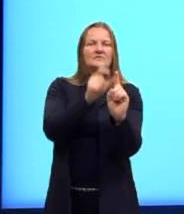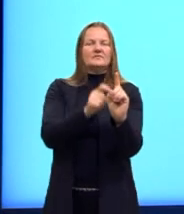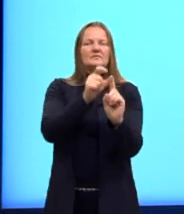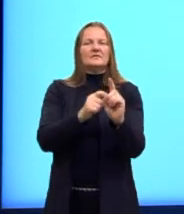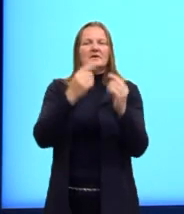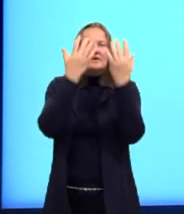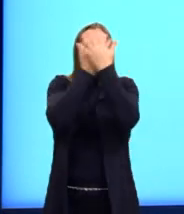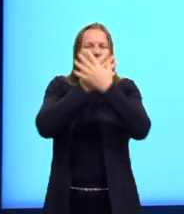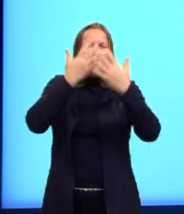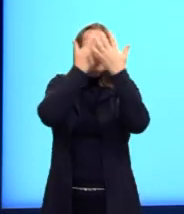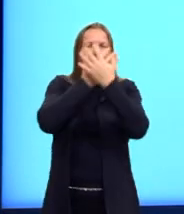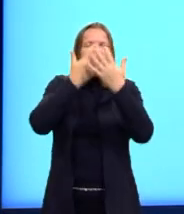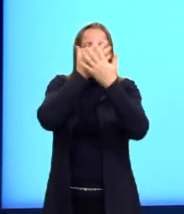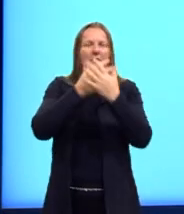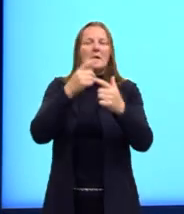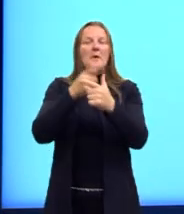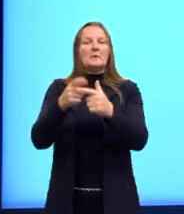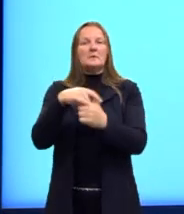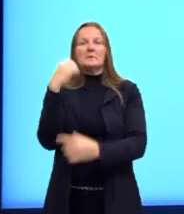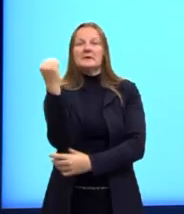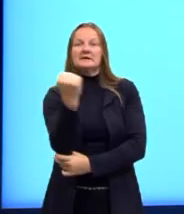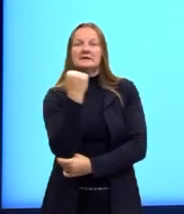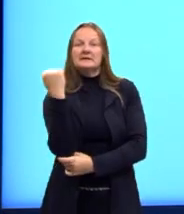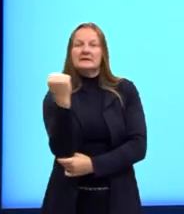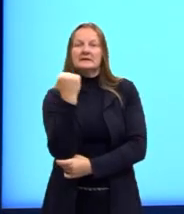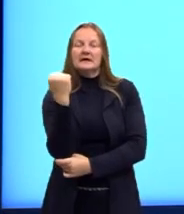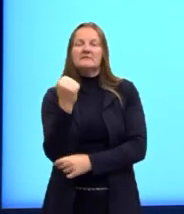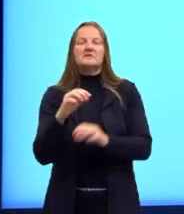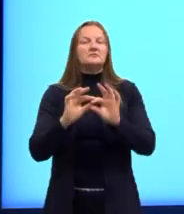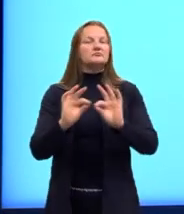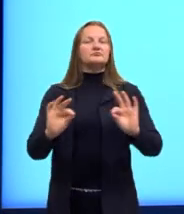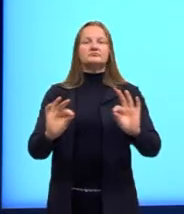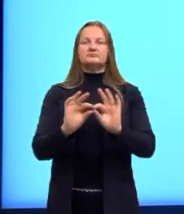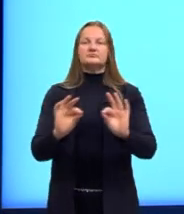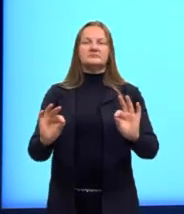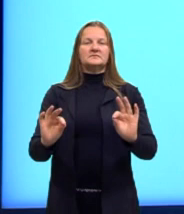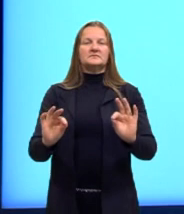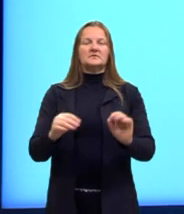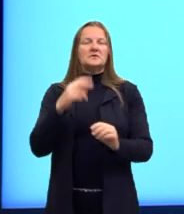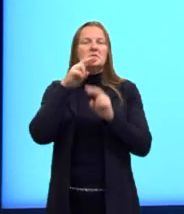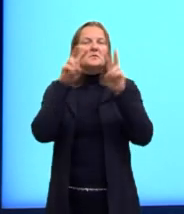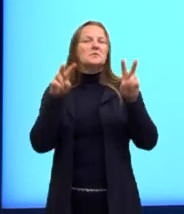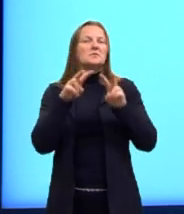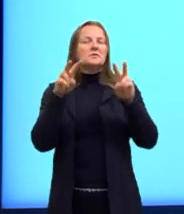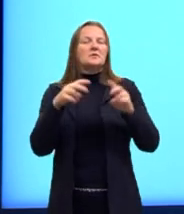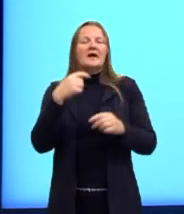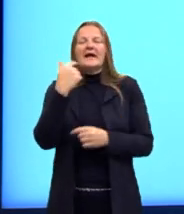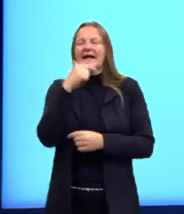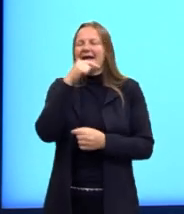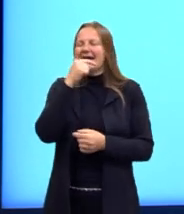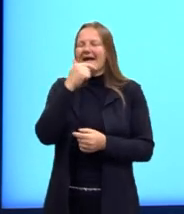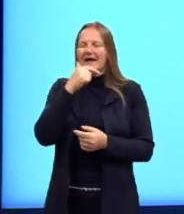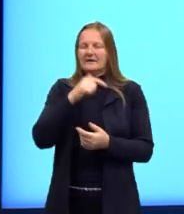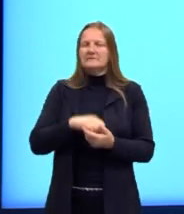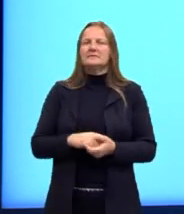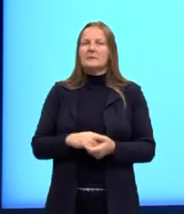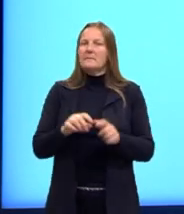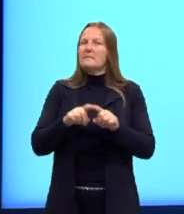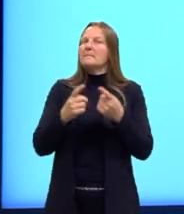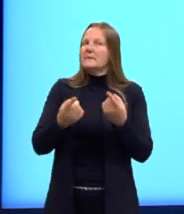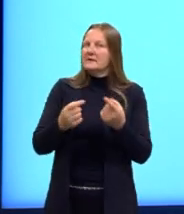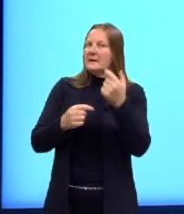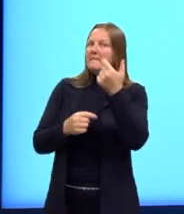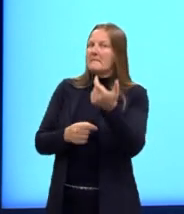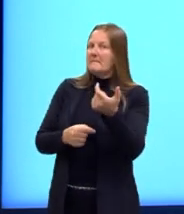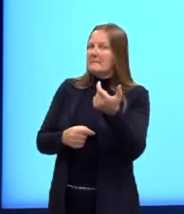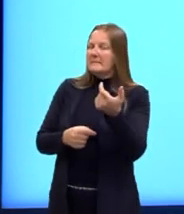proposta de tornar problemas graves como algo visível algo divertido assim a